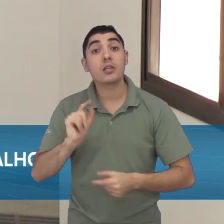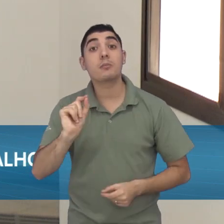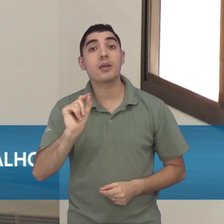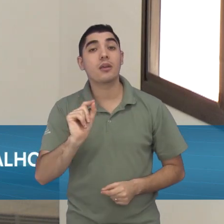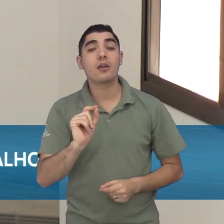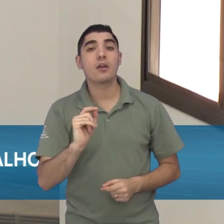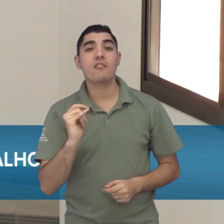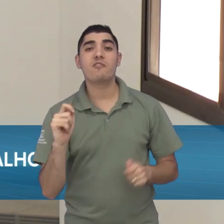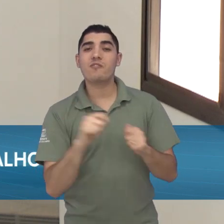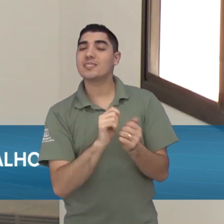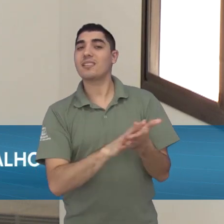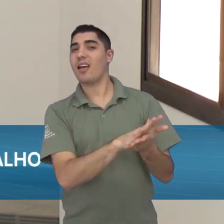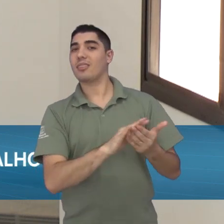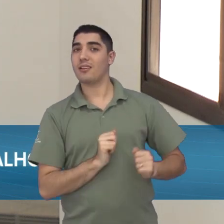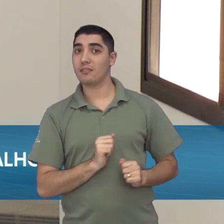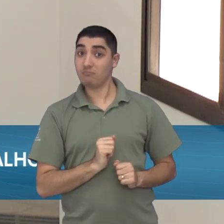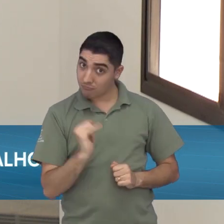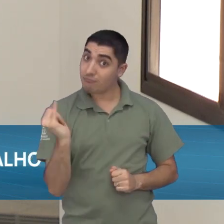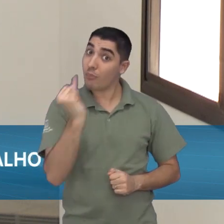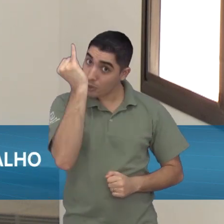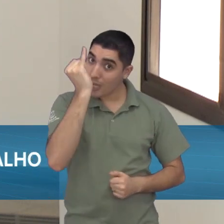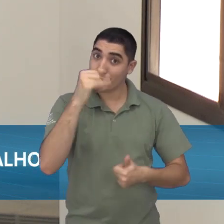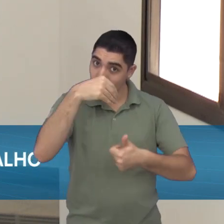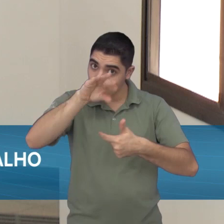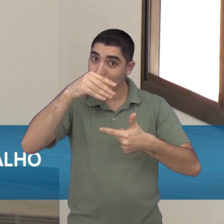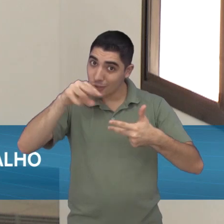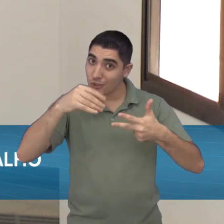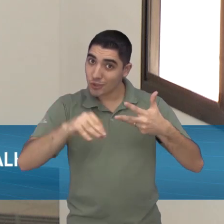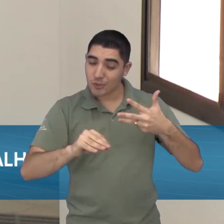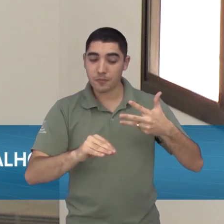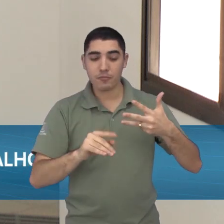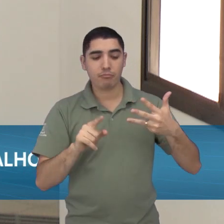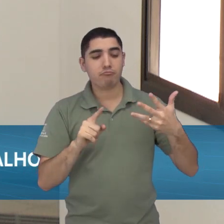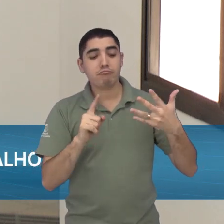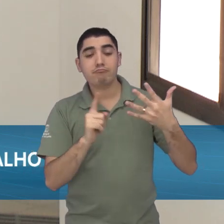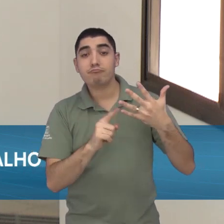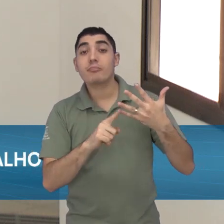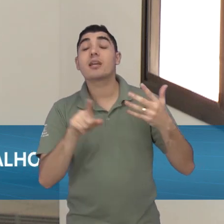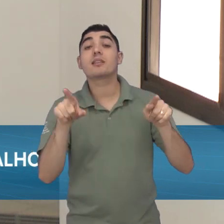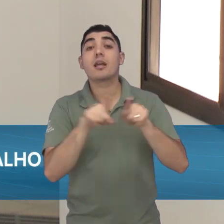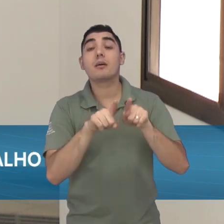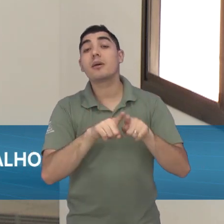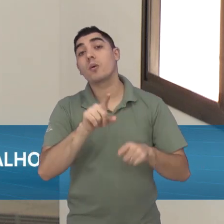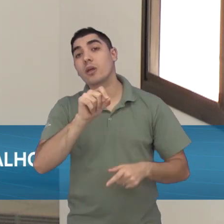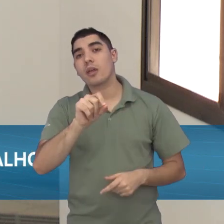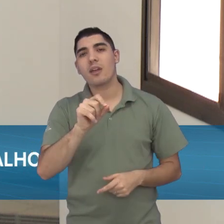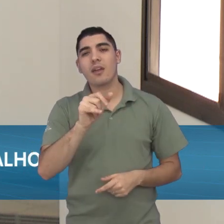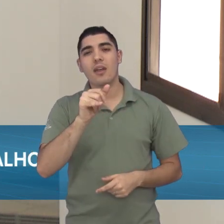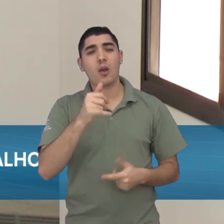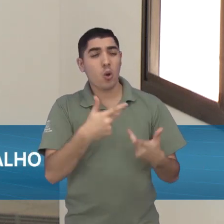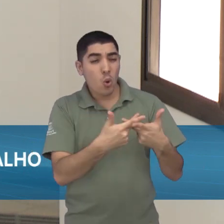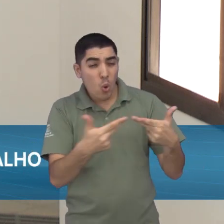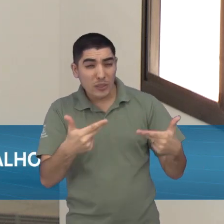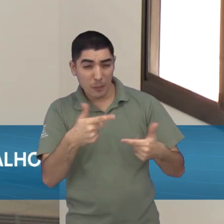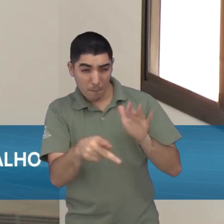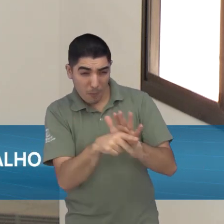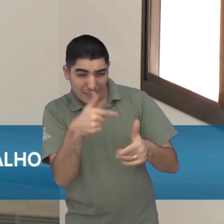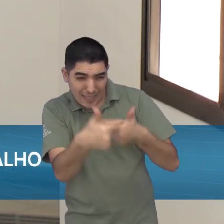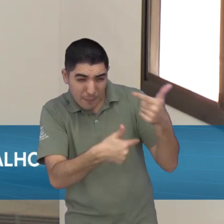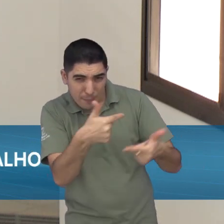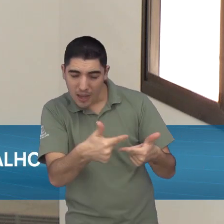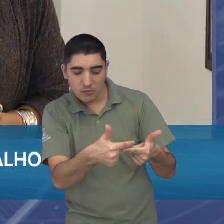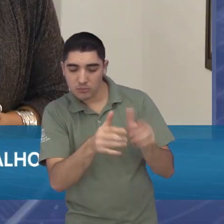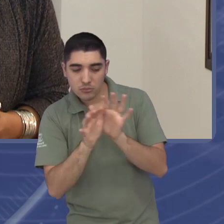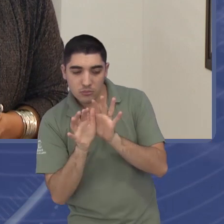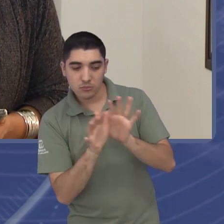nada. Por que não? Né? Também é uma ótima. E eliminar também qualquer coisa que remeta ao trabalho. Viu, Dani? É isso. Essas